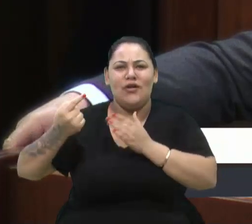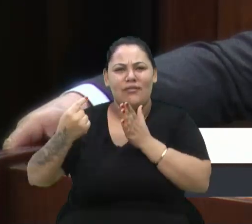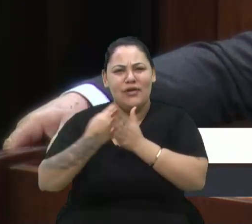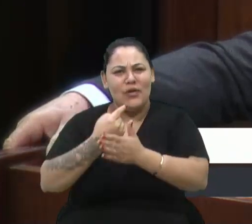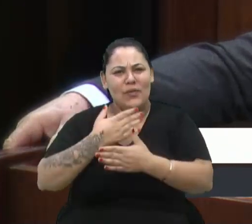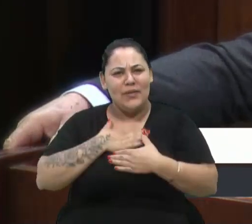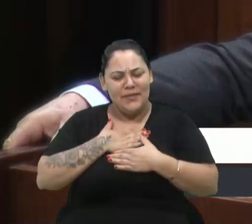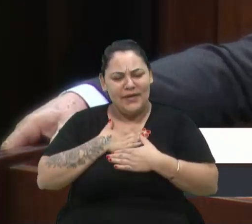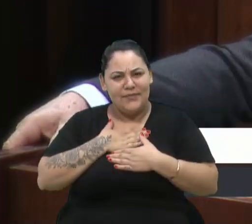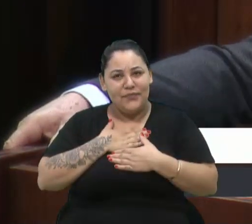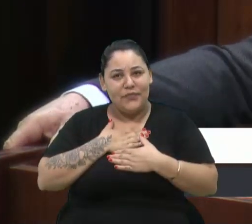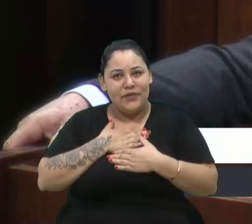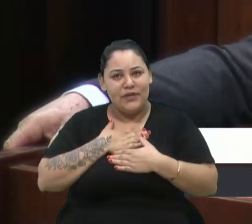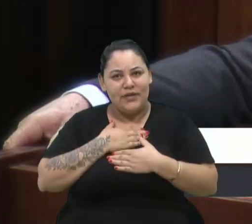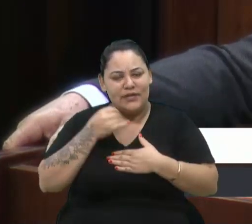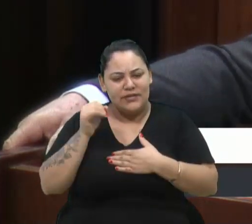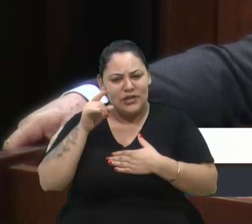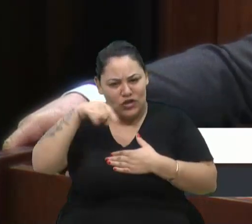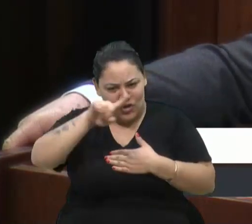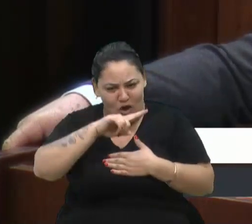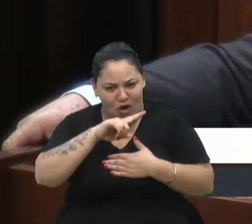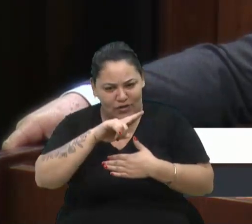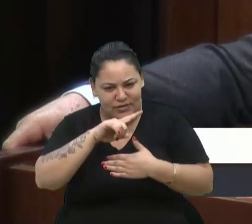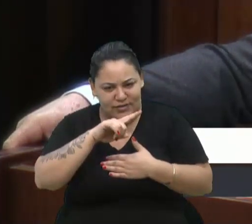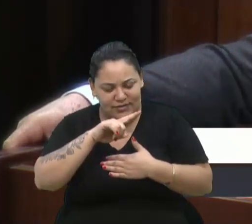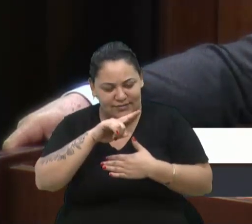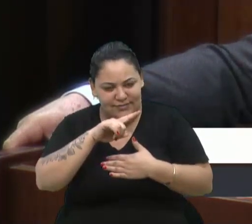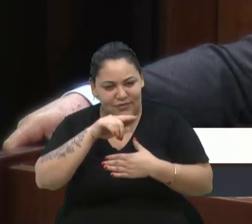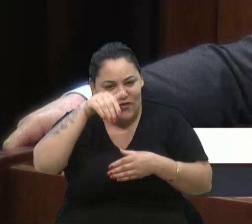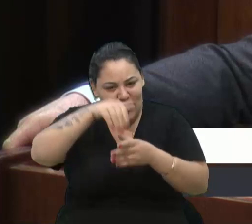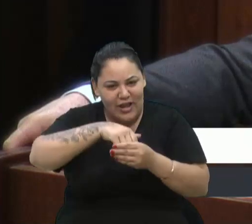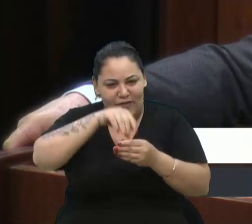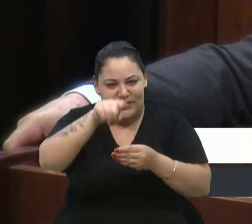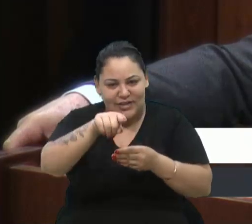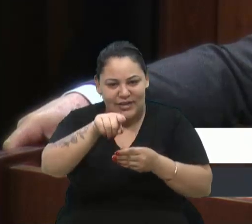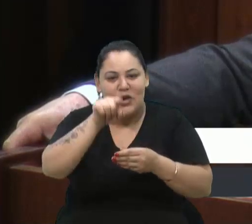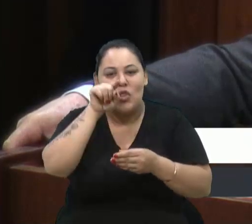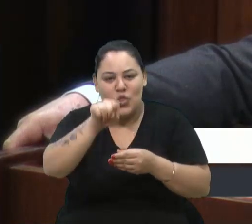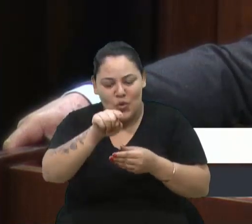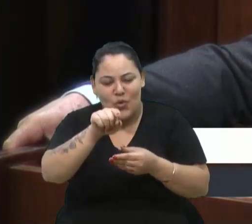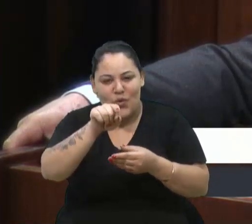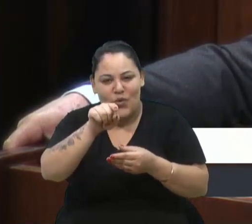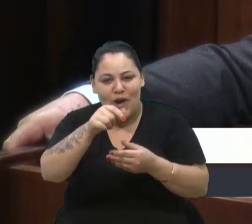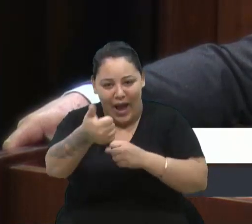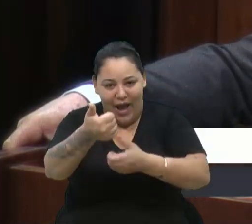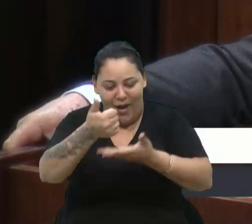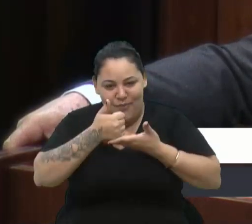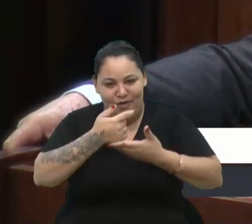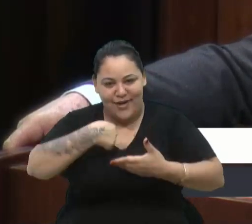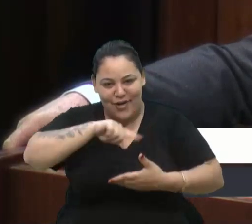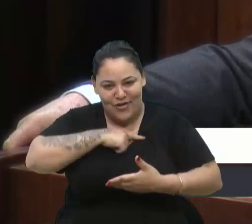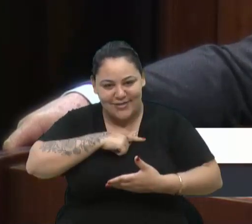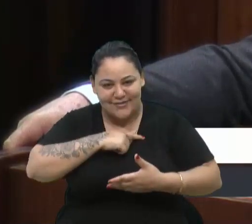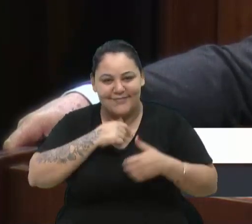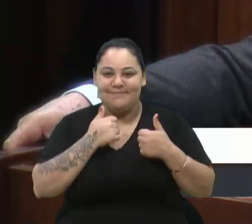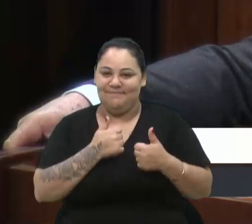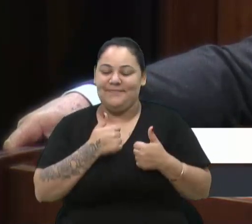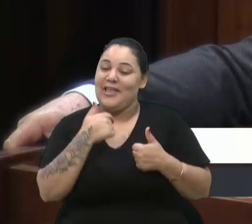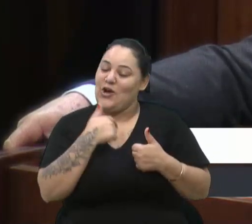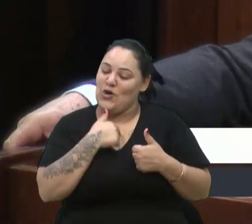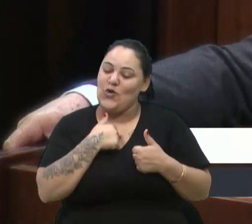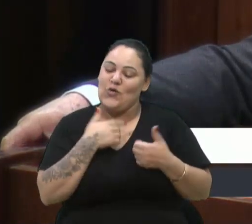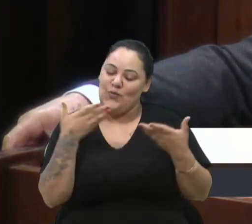se nós apostaram o senhor o senhor vai defender a nossa casa hoje estou aqui para fazer um agradecimento